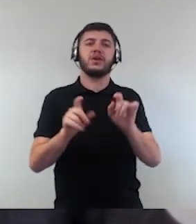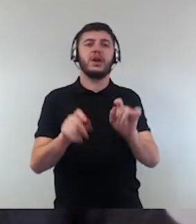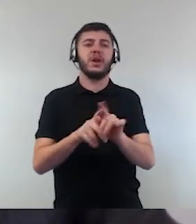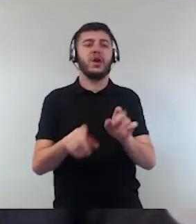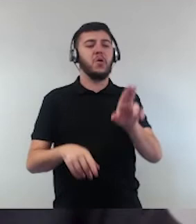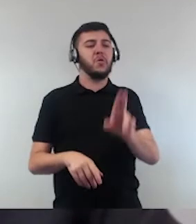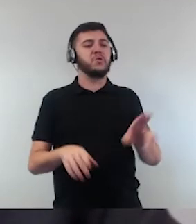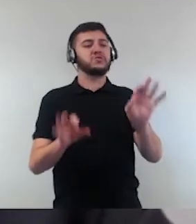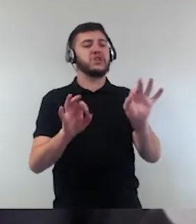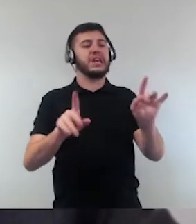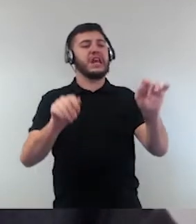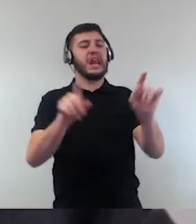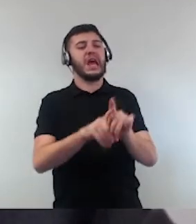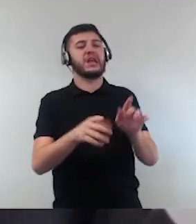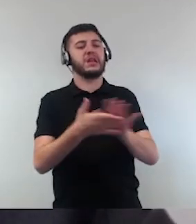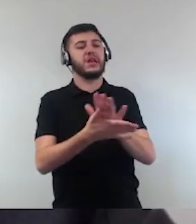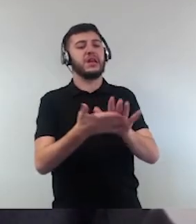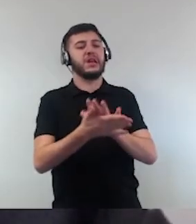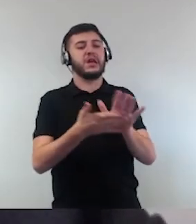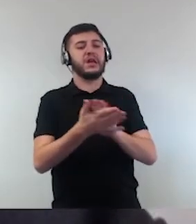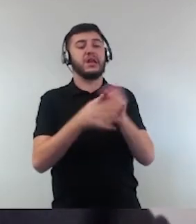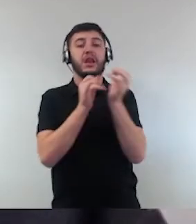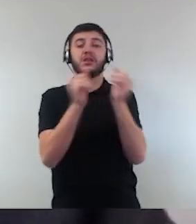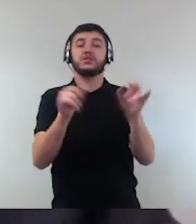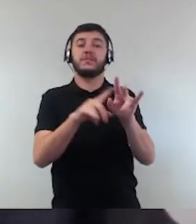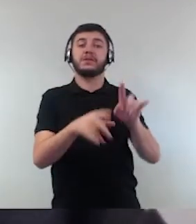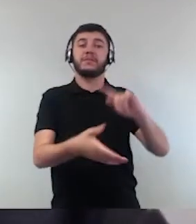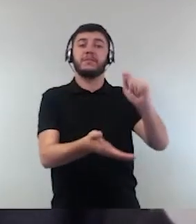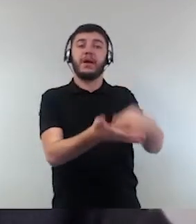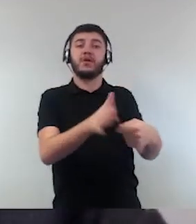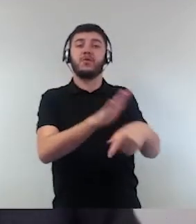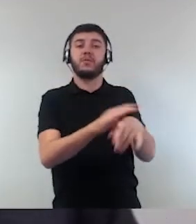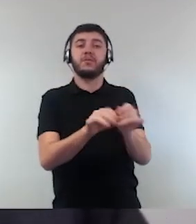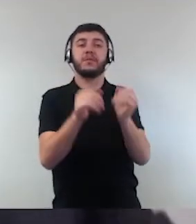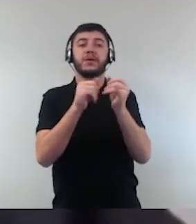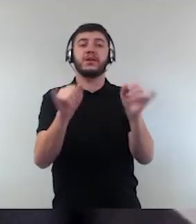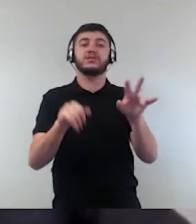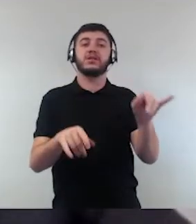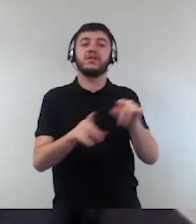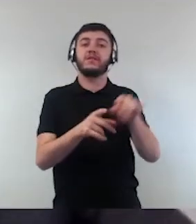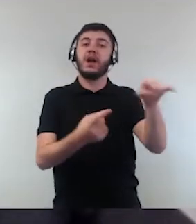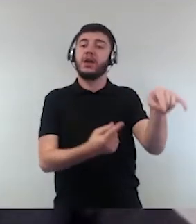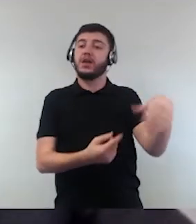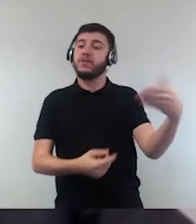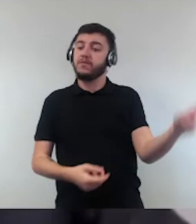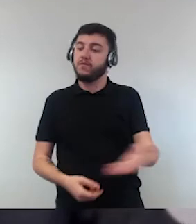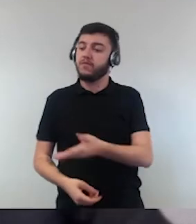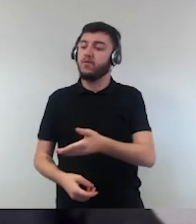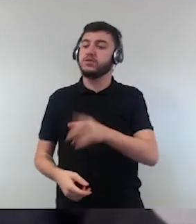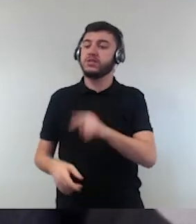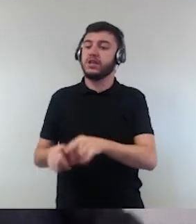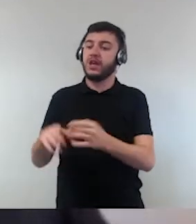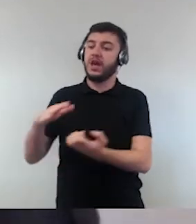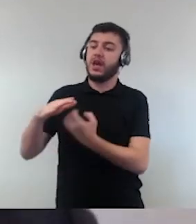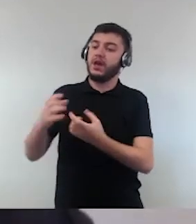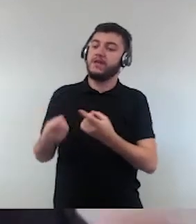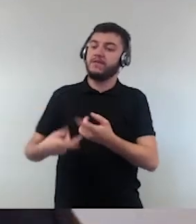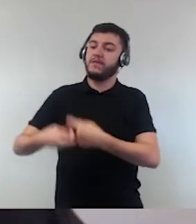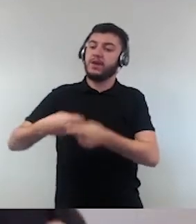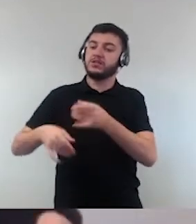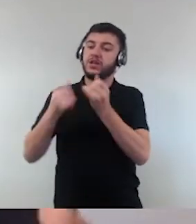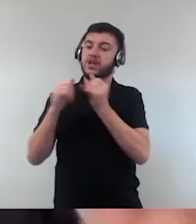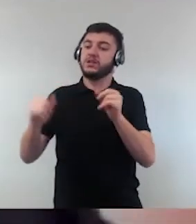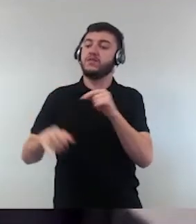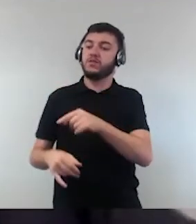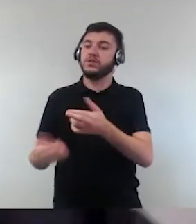consumiu aquela energia, mas ele comprou por aquela energia. Aí ele vai chegar e vai falar para o comercializador, assume esse risco aí. O comercializador ele comprou de